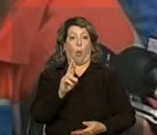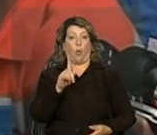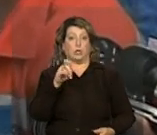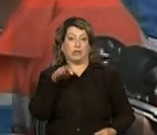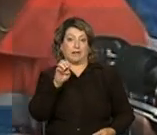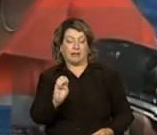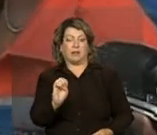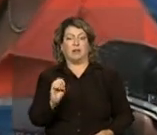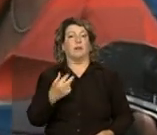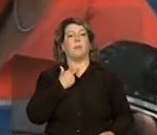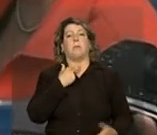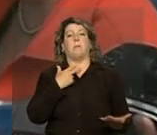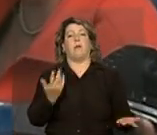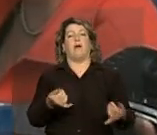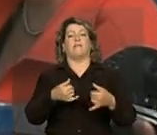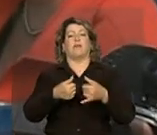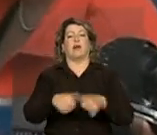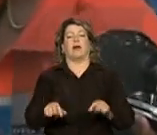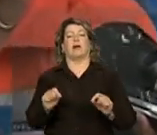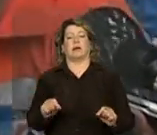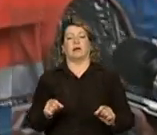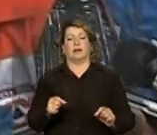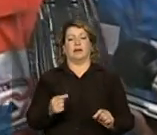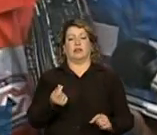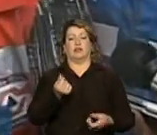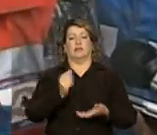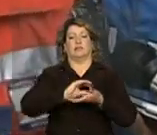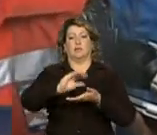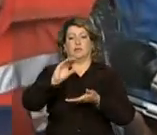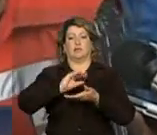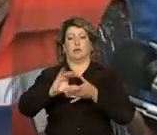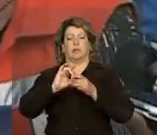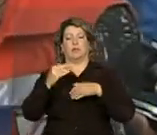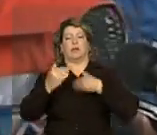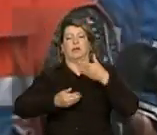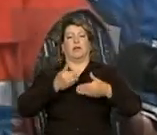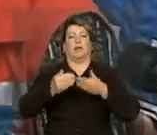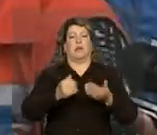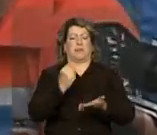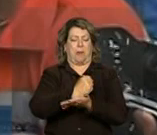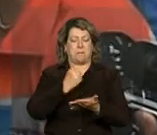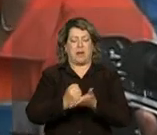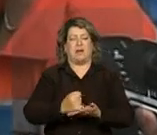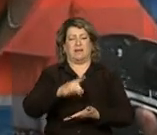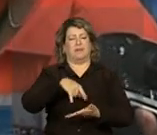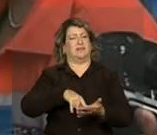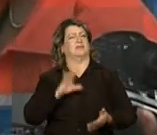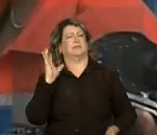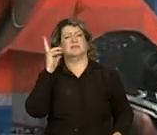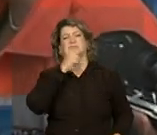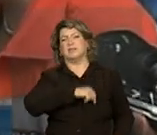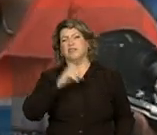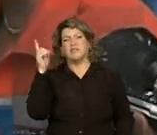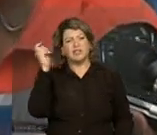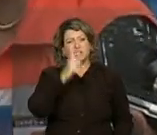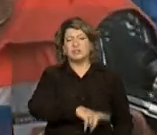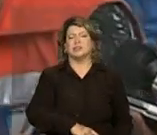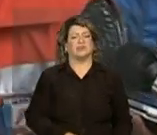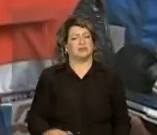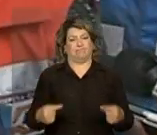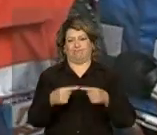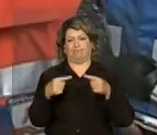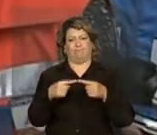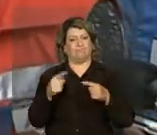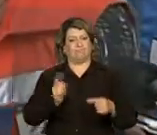você ficar liberando através de todos os processos burocráticos, que é um inferno. Não dá certo.